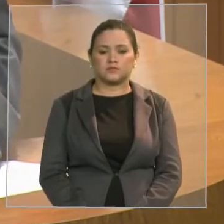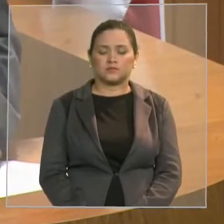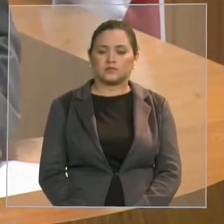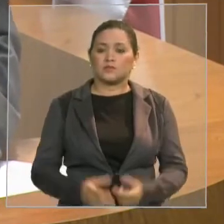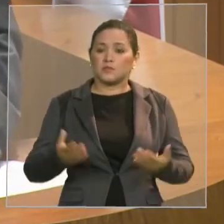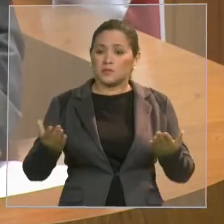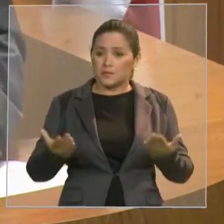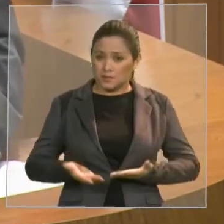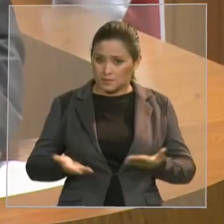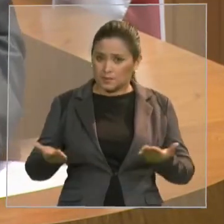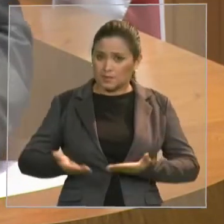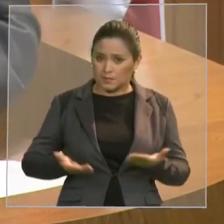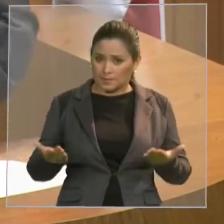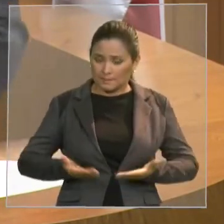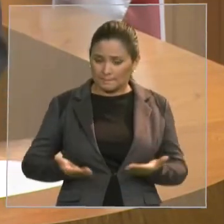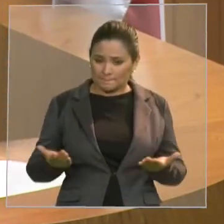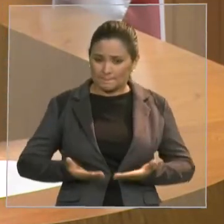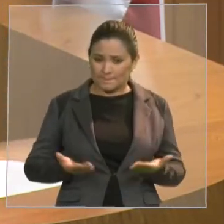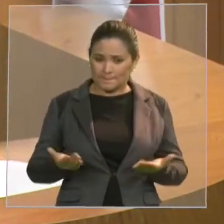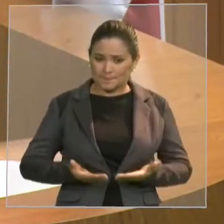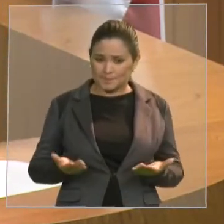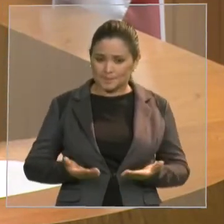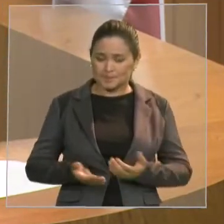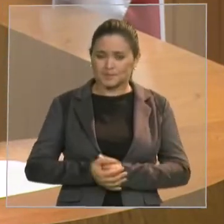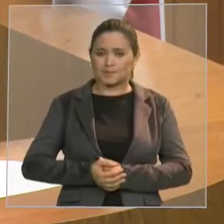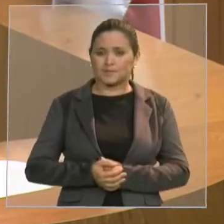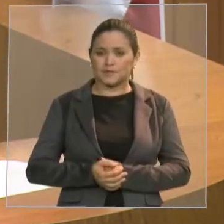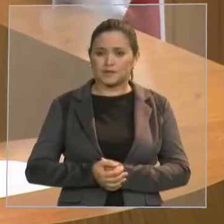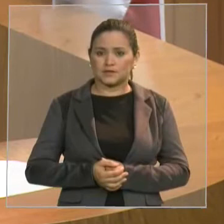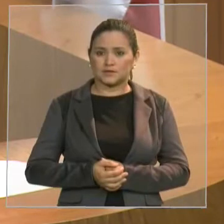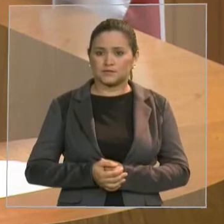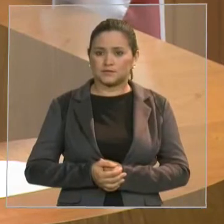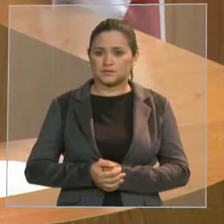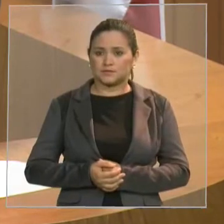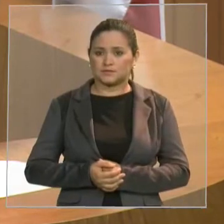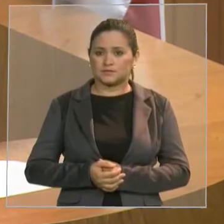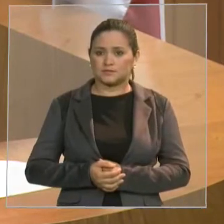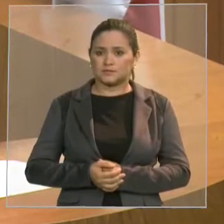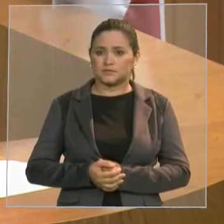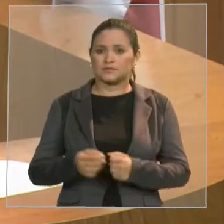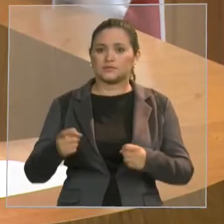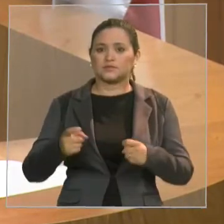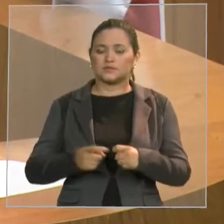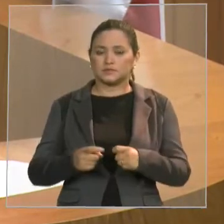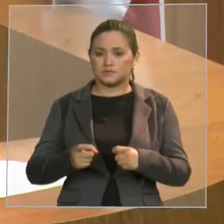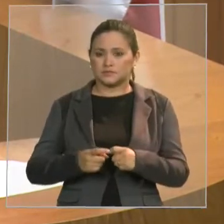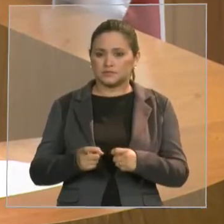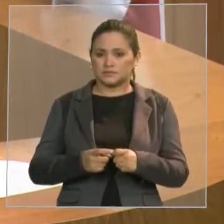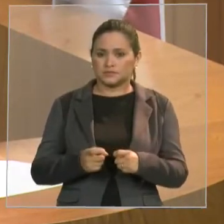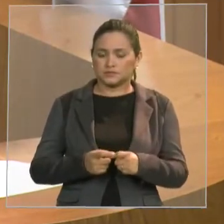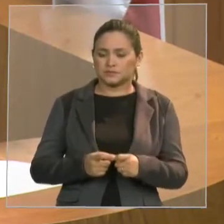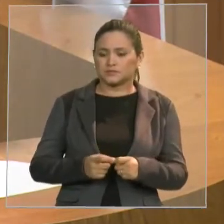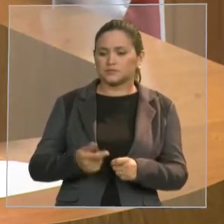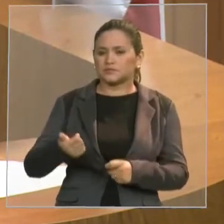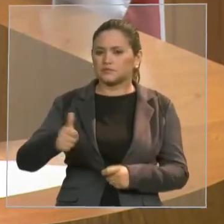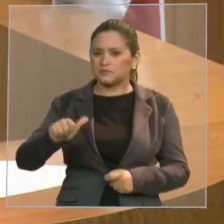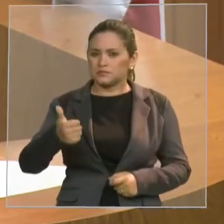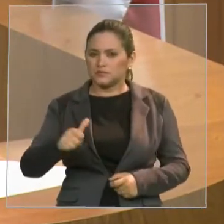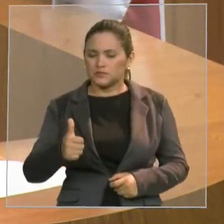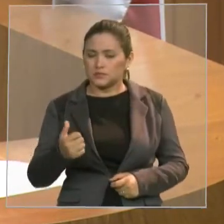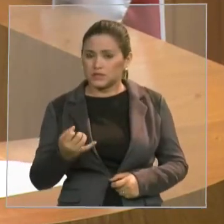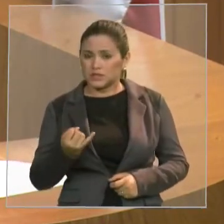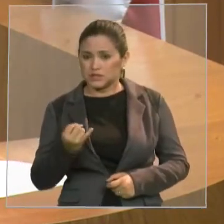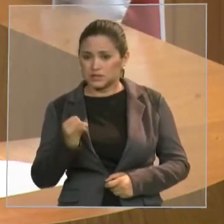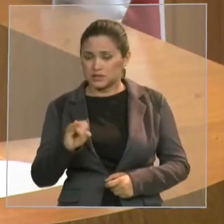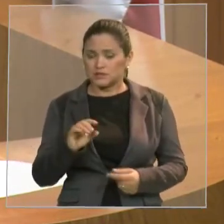exato momento, inclusive, a equipe médica está decidindo se já faz um outro